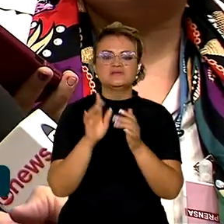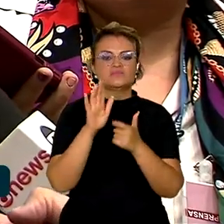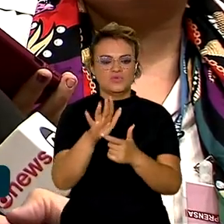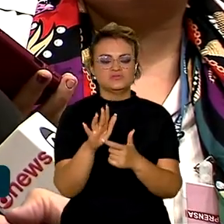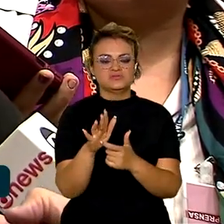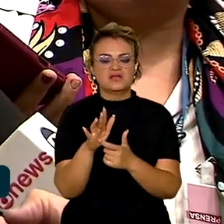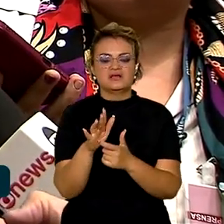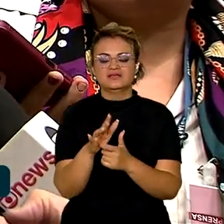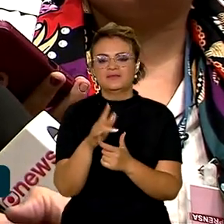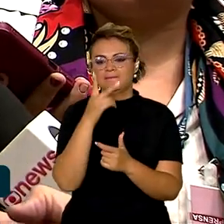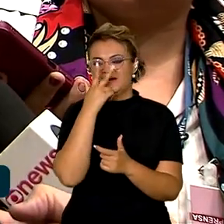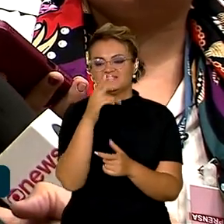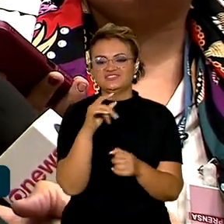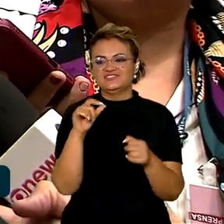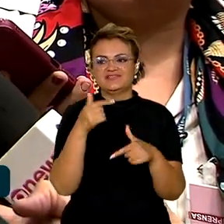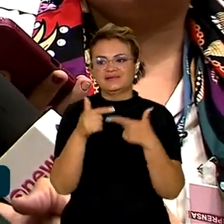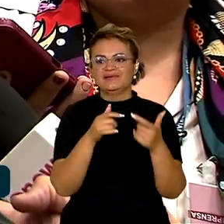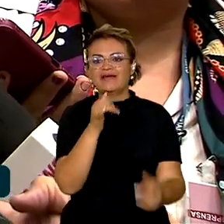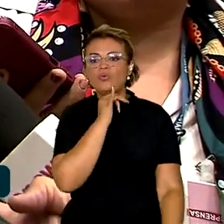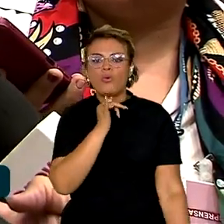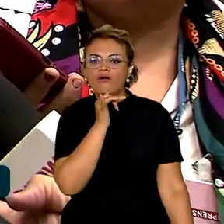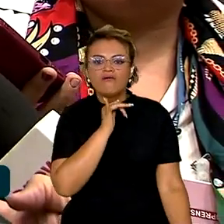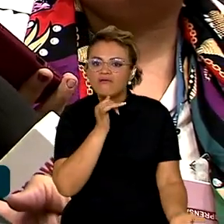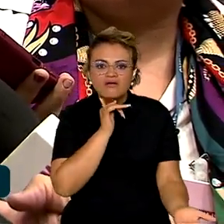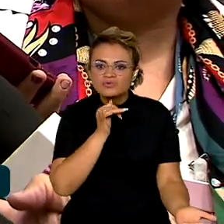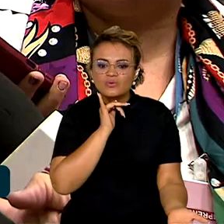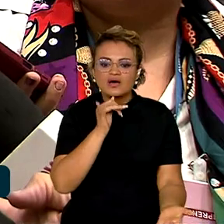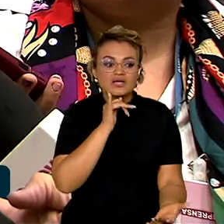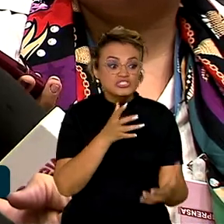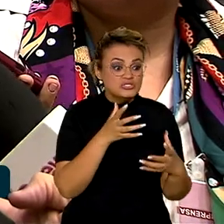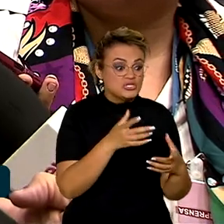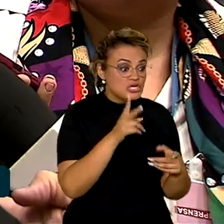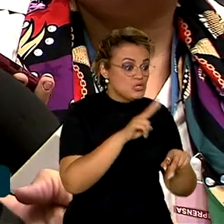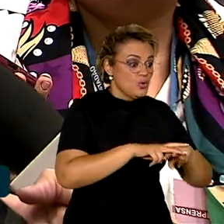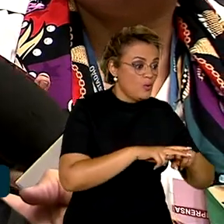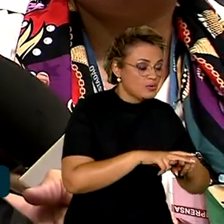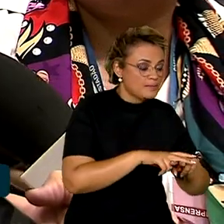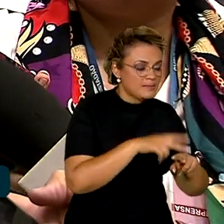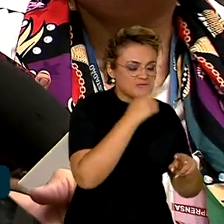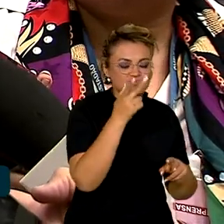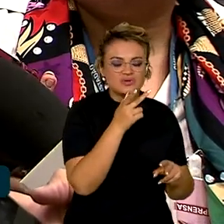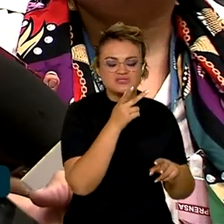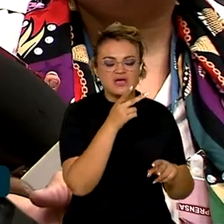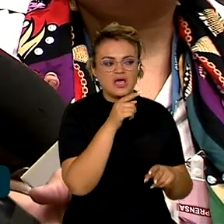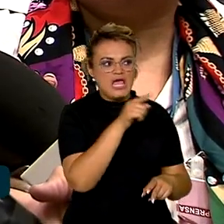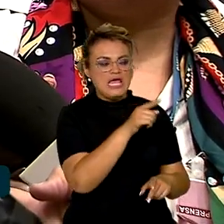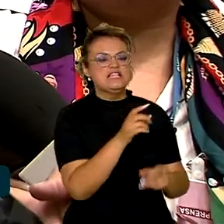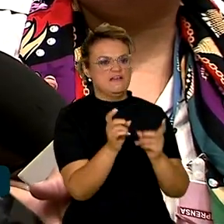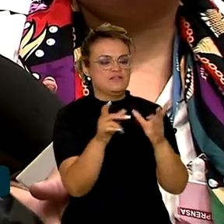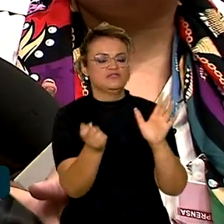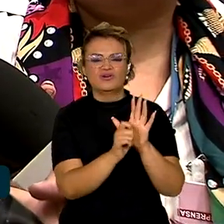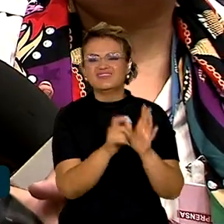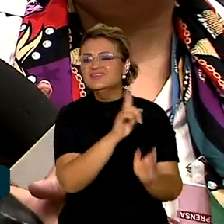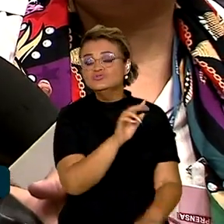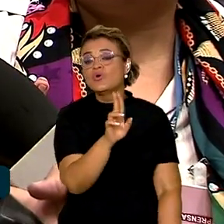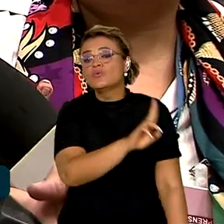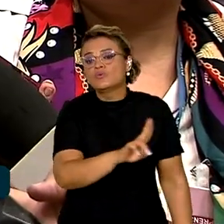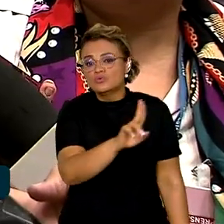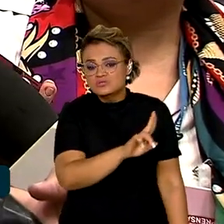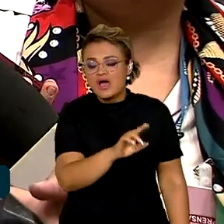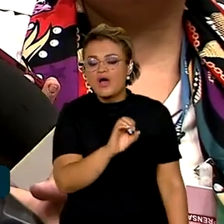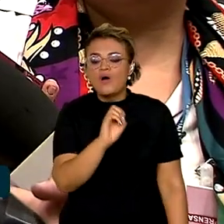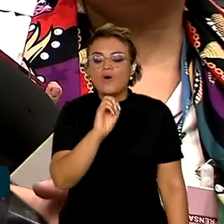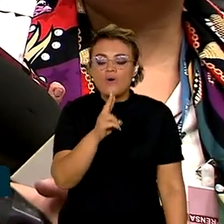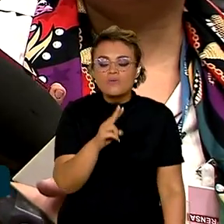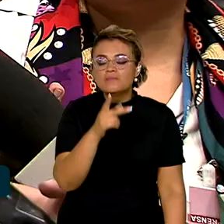estamos enxugando gelo, né? Estamos apreendendo pessoas que ou são usuários e estão classificados erroneamente como traficantes, ou são